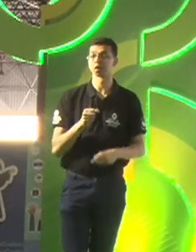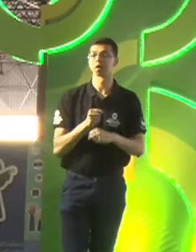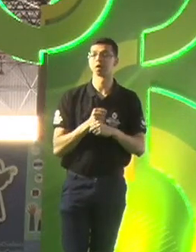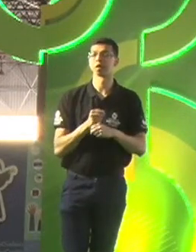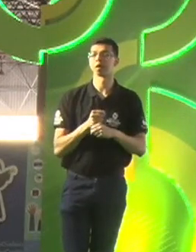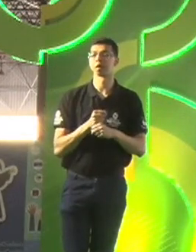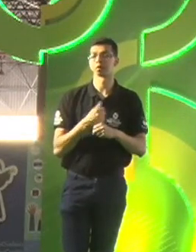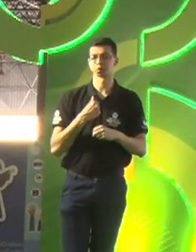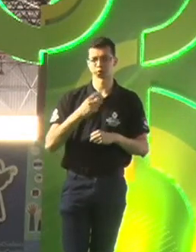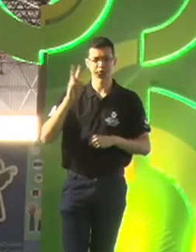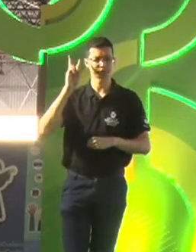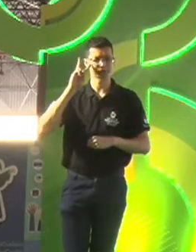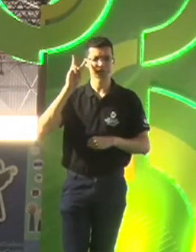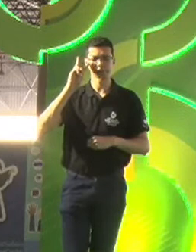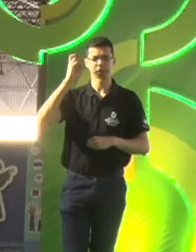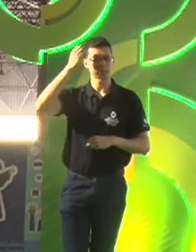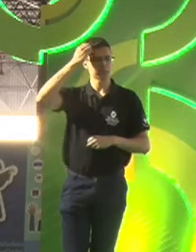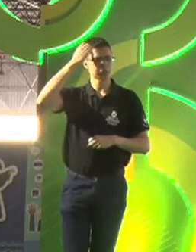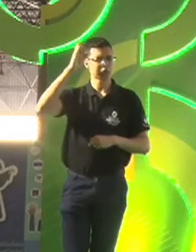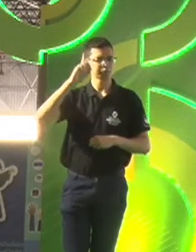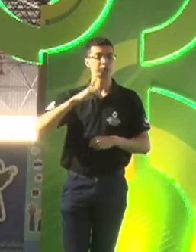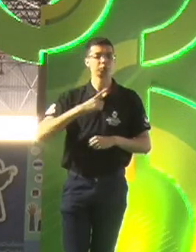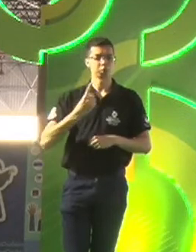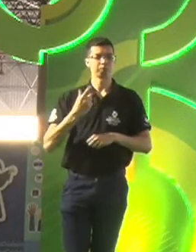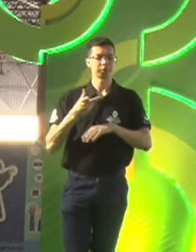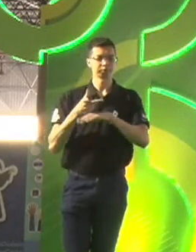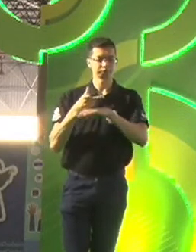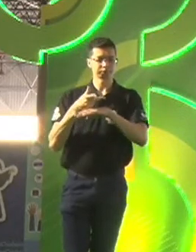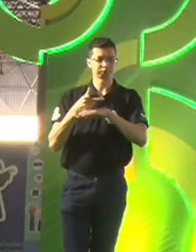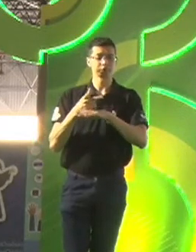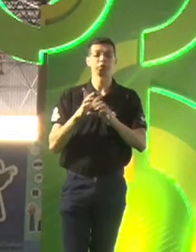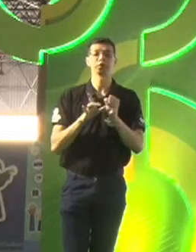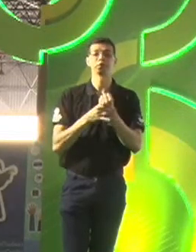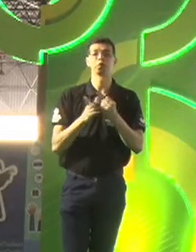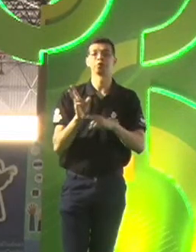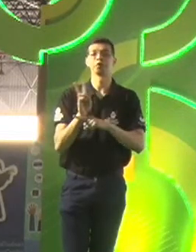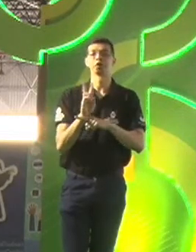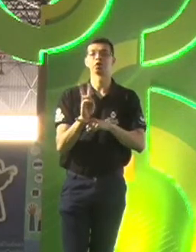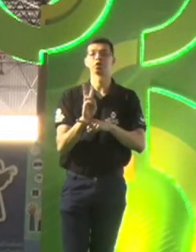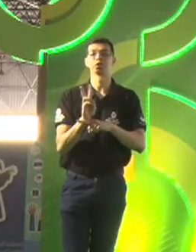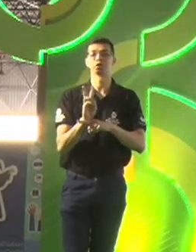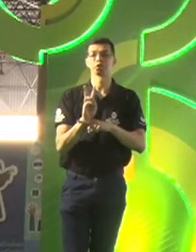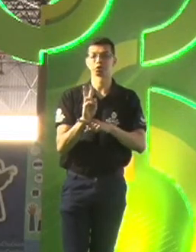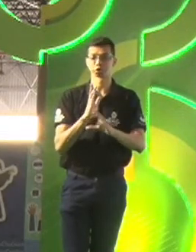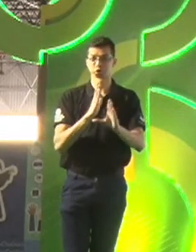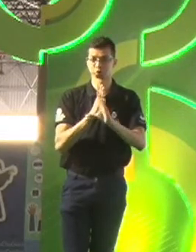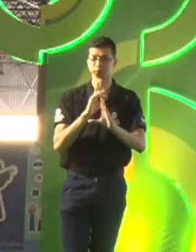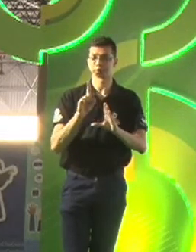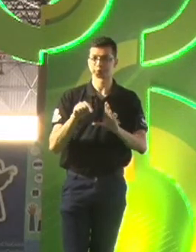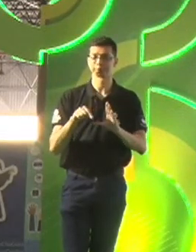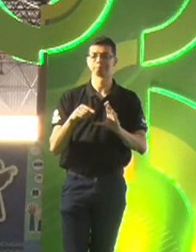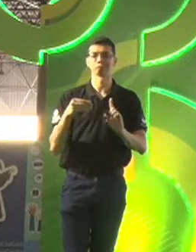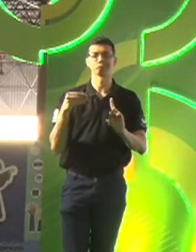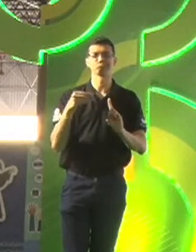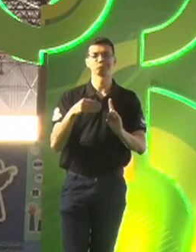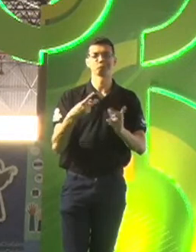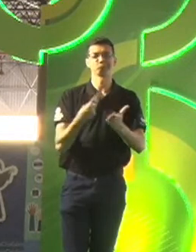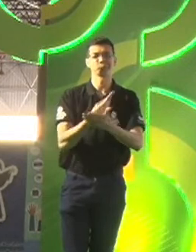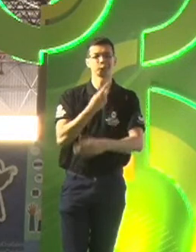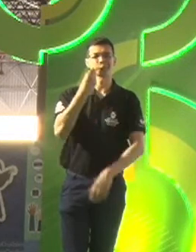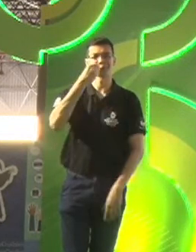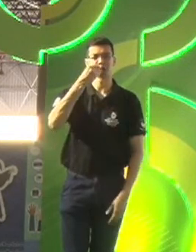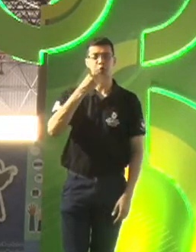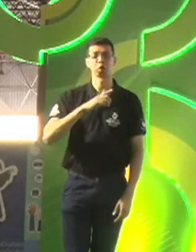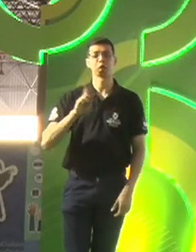quando tinha uma câmera de segurança que descobriu vulnerabilidade dela é principalmente